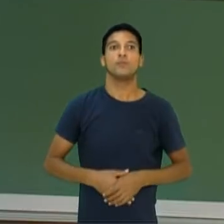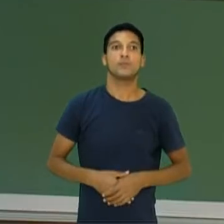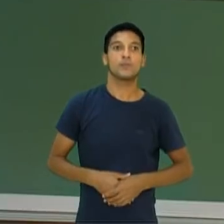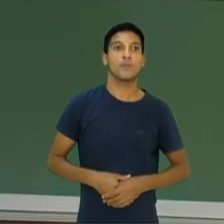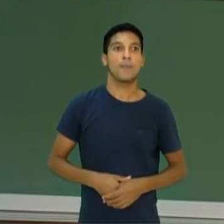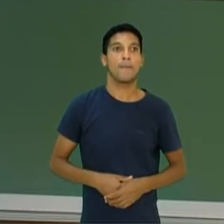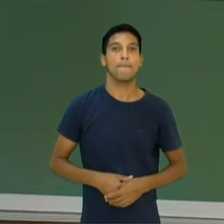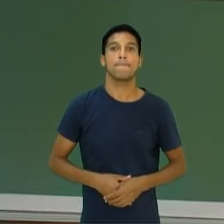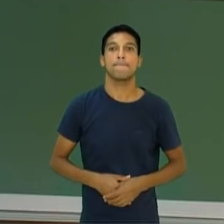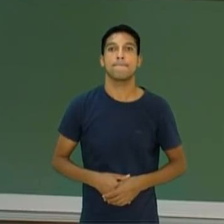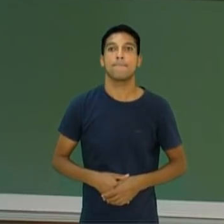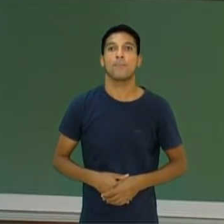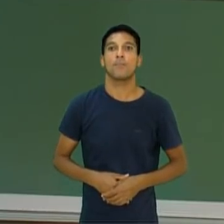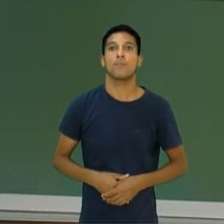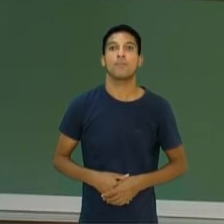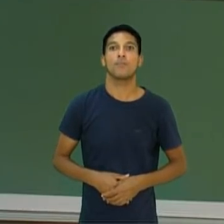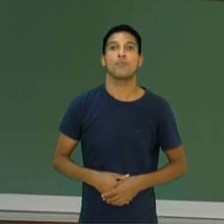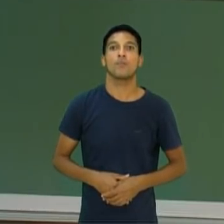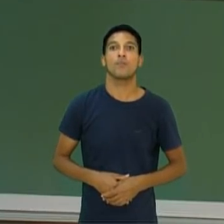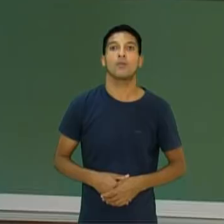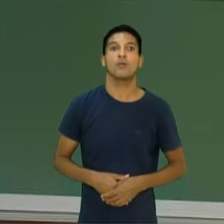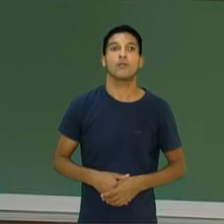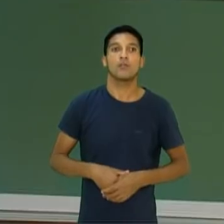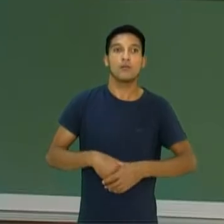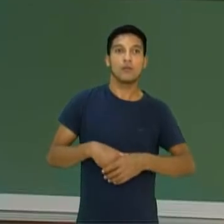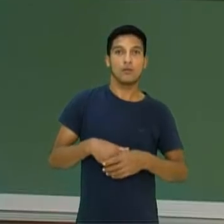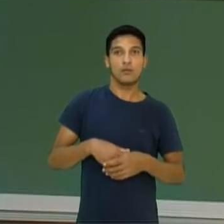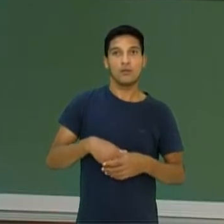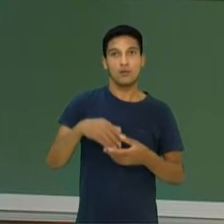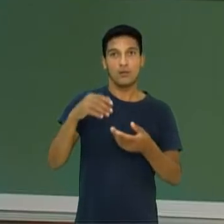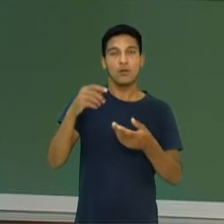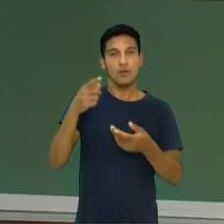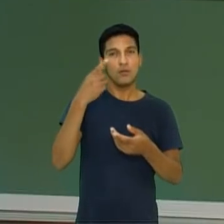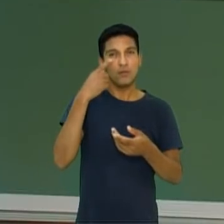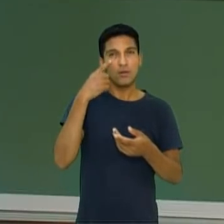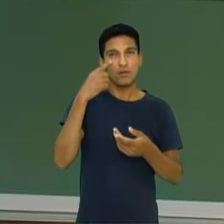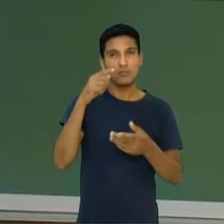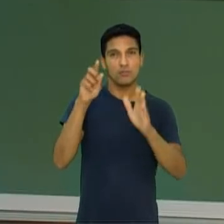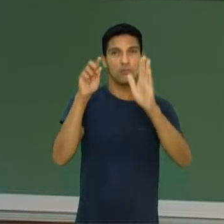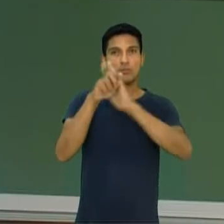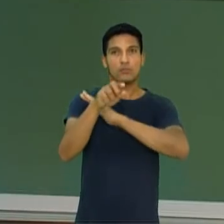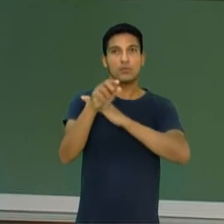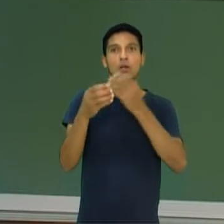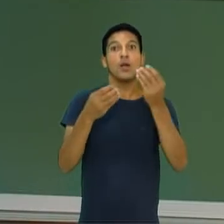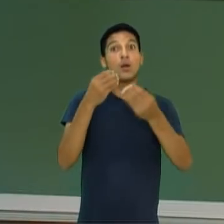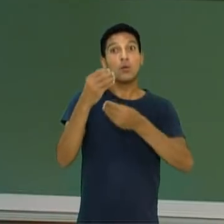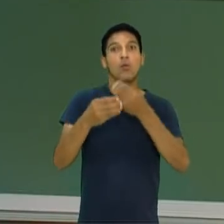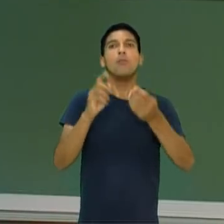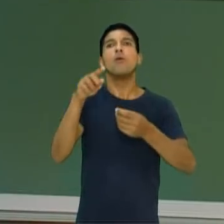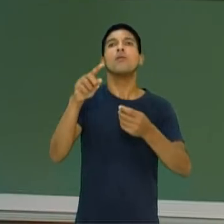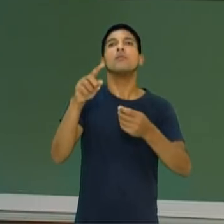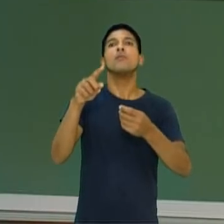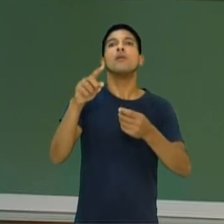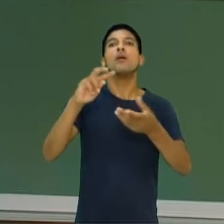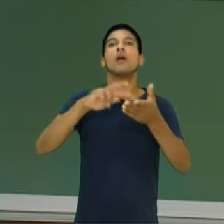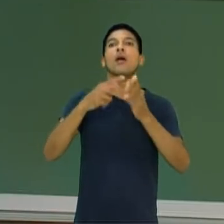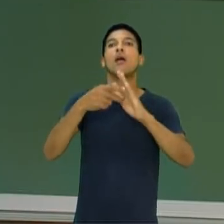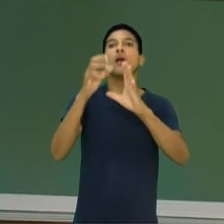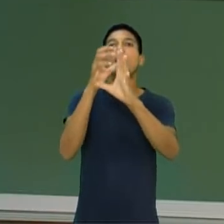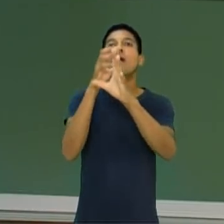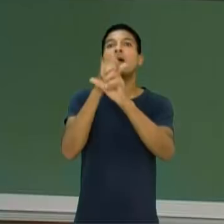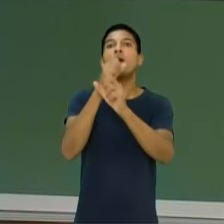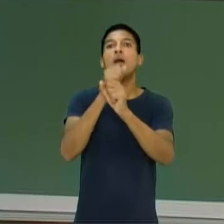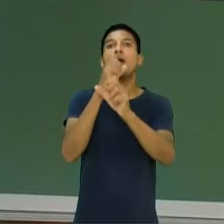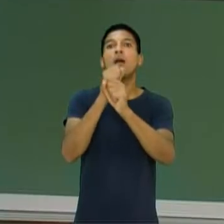Segundo exercício, então. Como é a pontuação do tiro com arco? Olha, eu expliquei bastante como que acontece